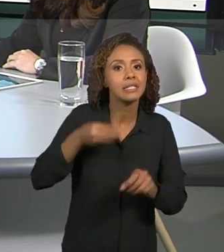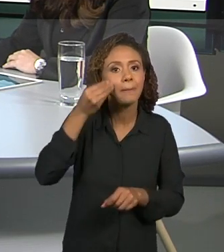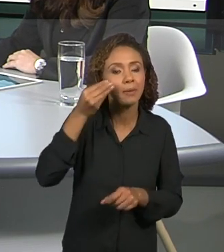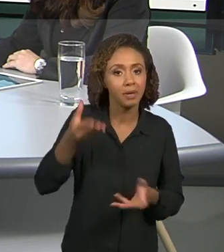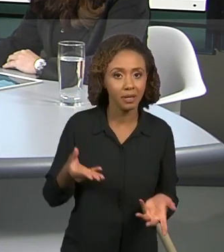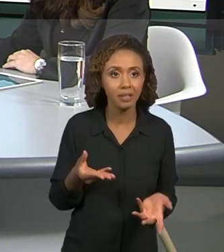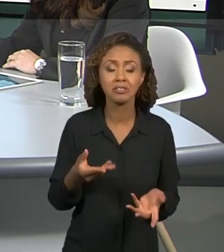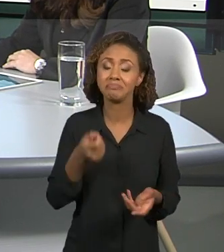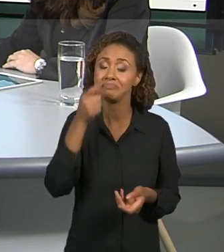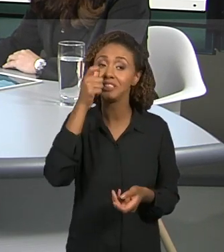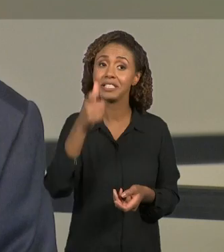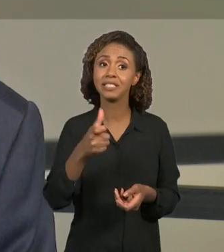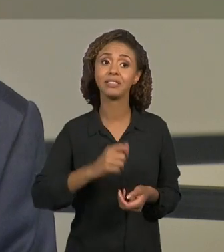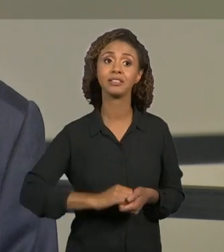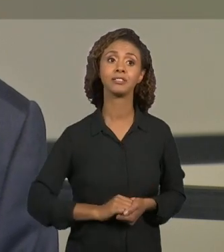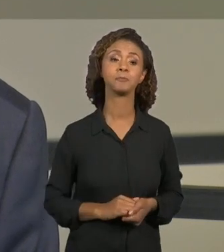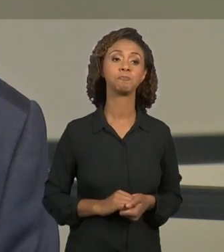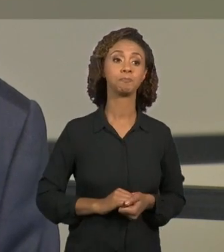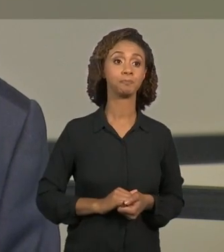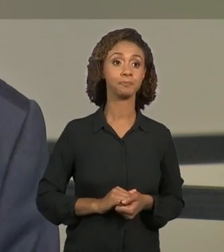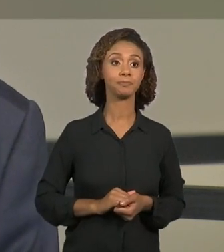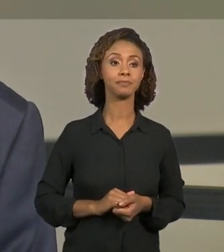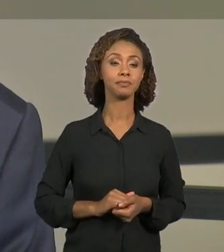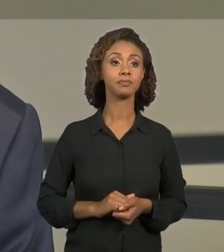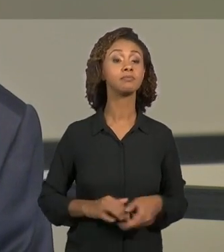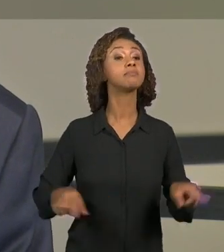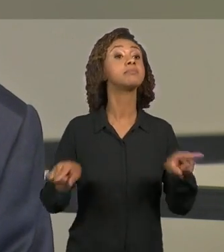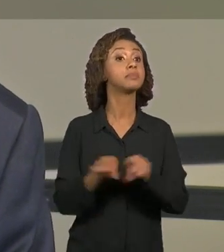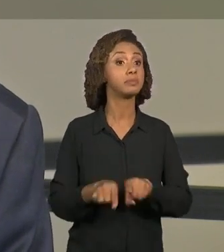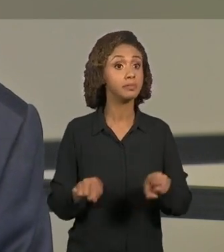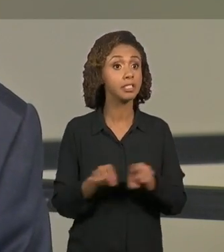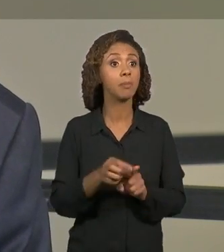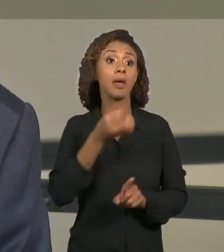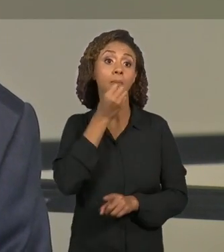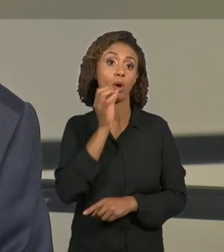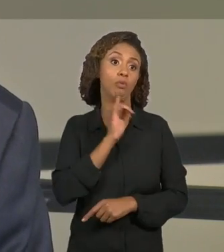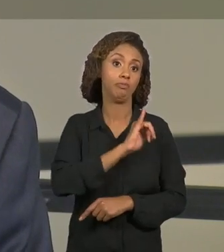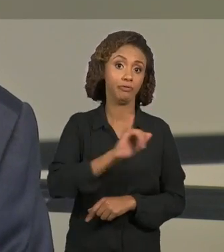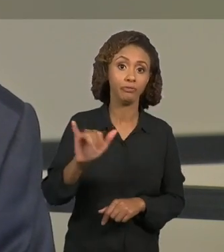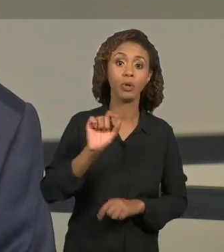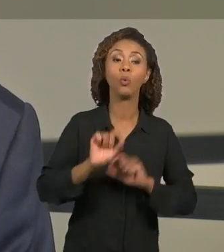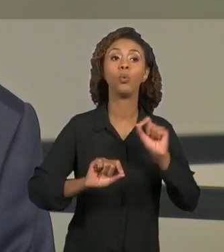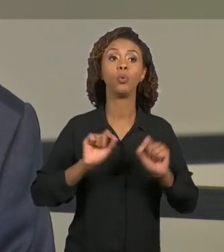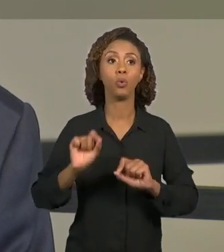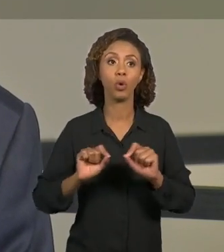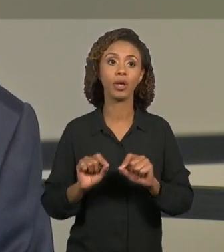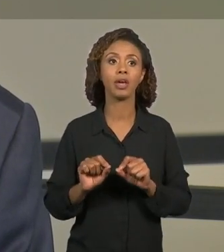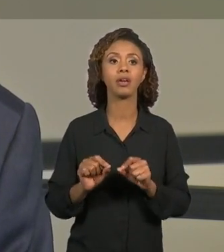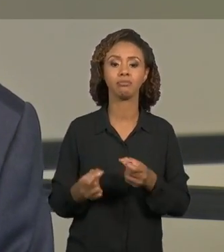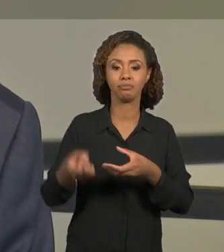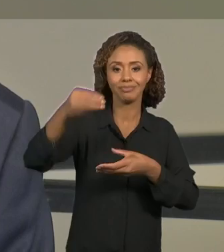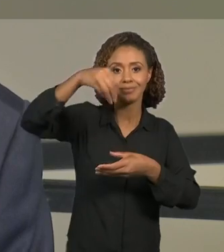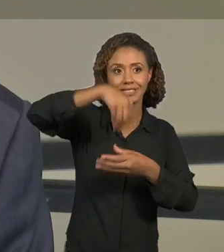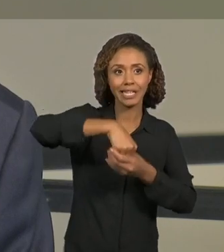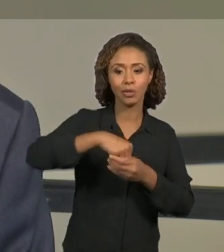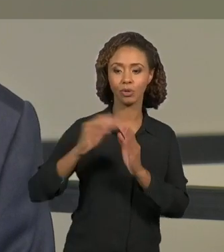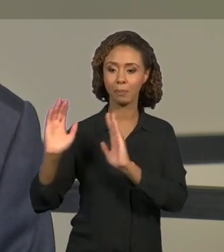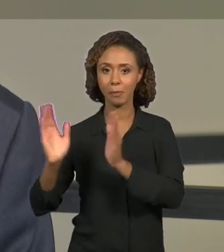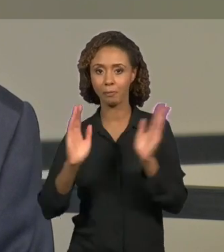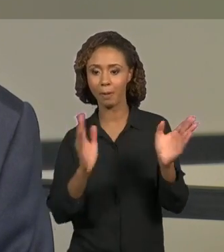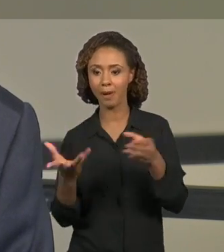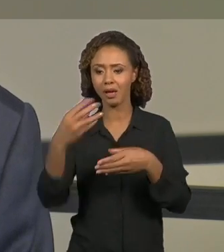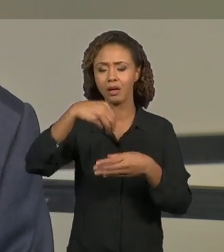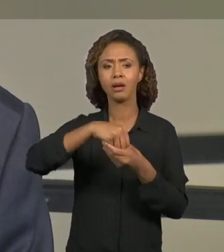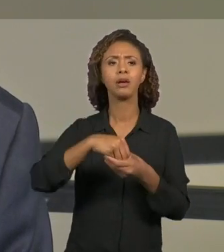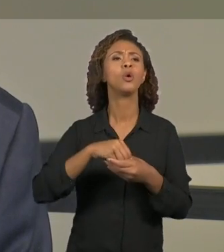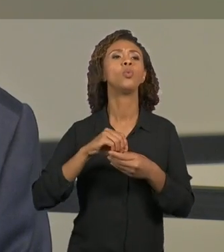bastante interessante a gente está aqui tá dentre todos os modos um projeto integrador né que